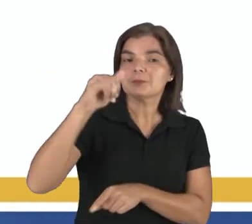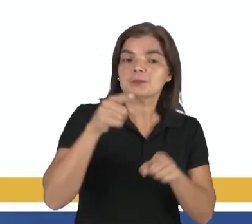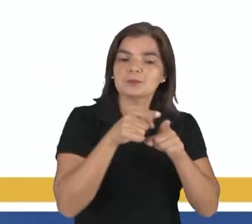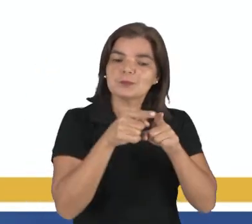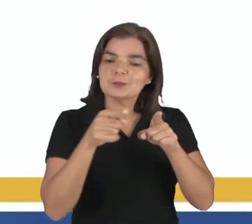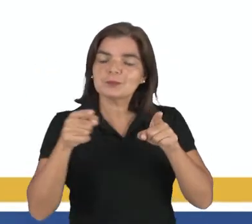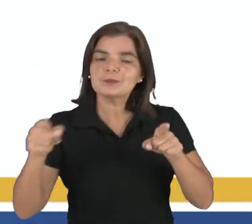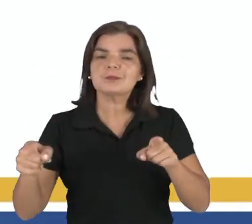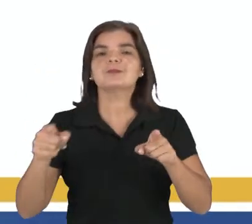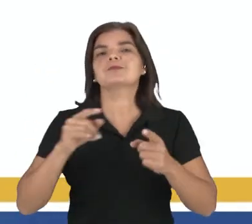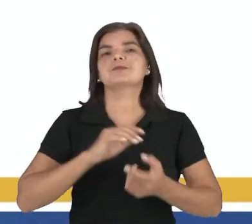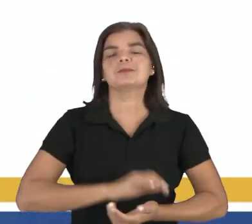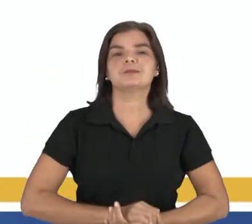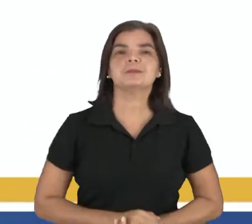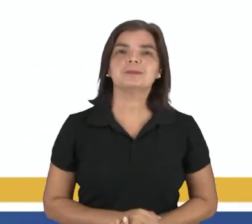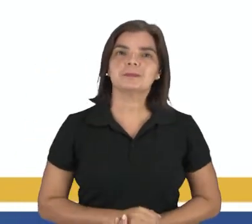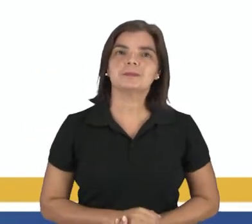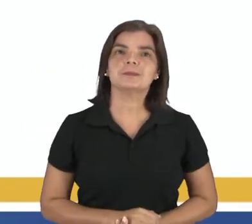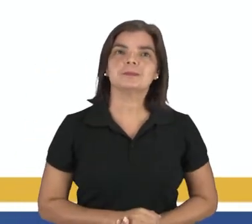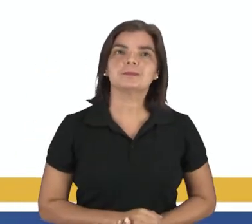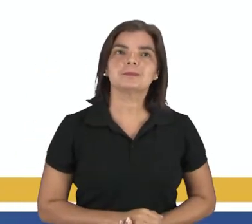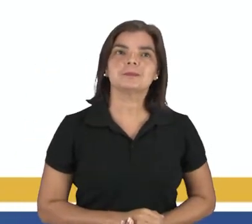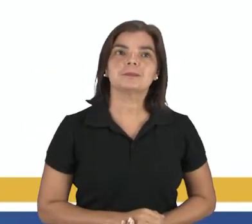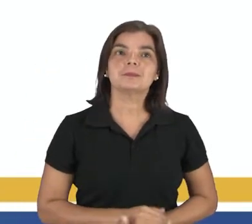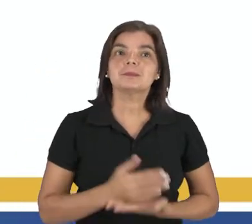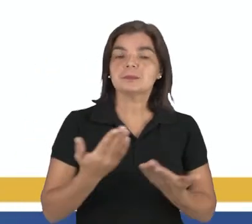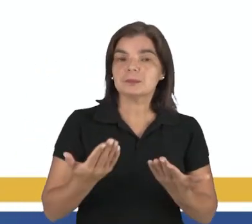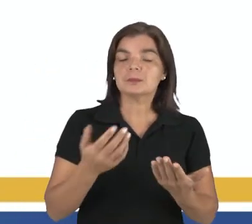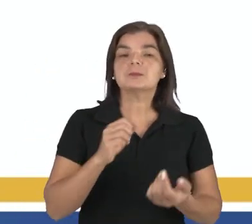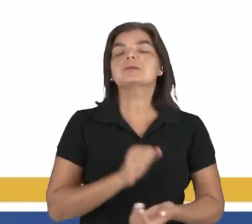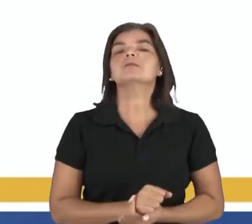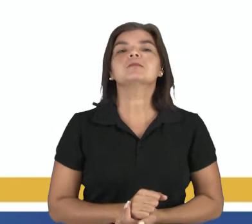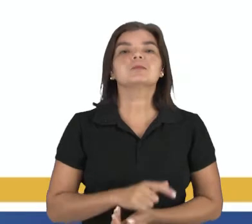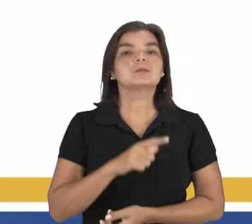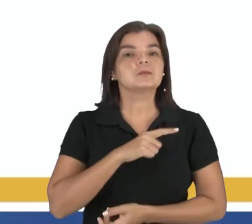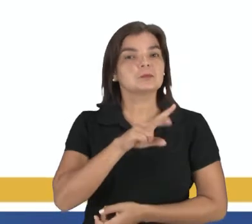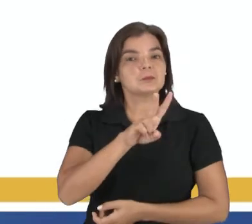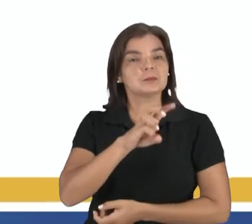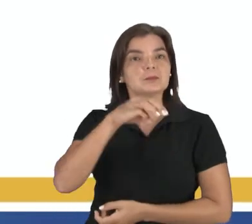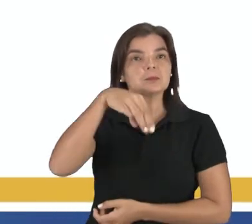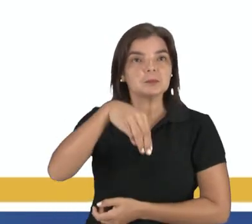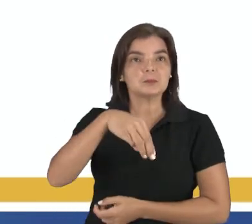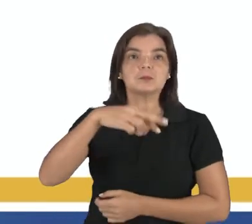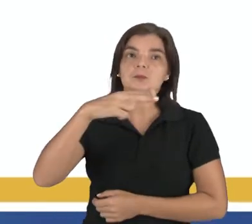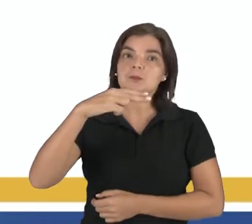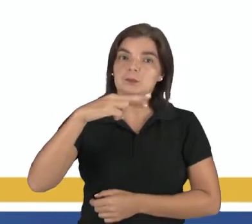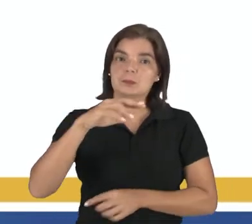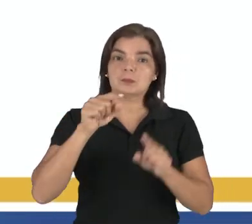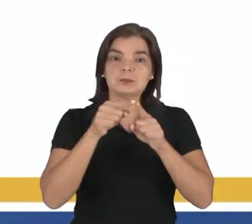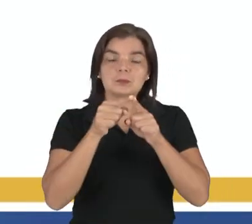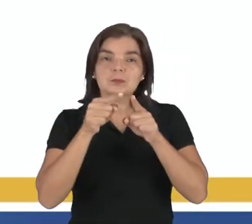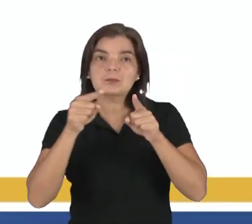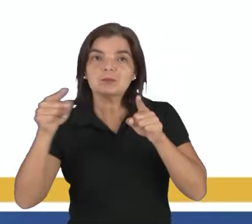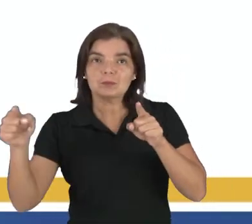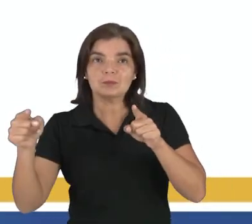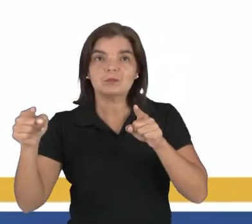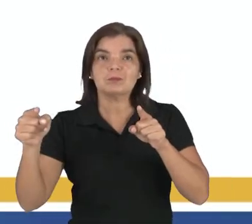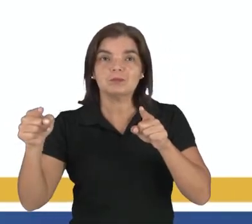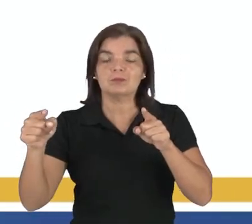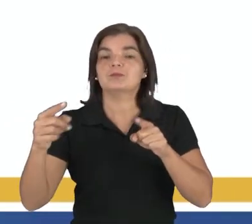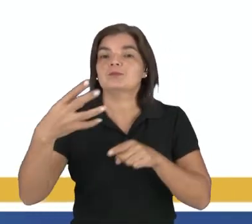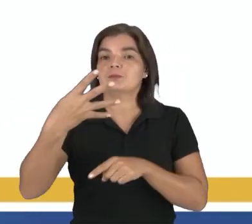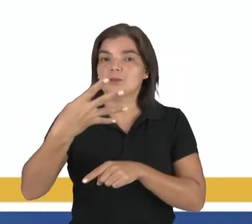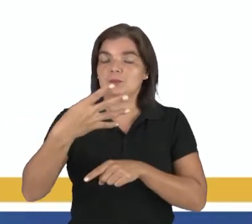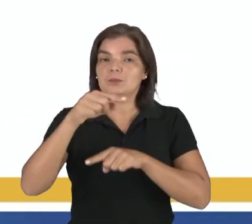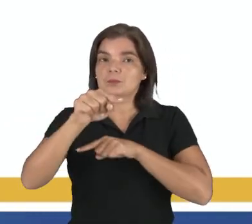pelo avião durante esse percurso. Então, nesse caso, a velocidade média é igual ao tempo